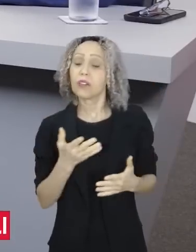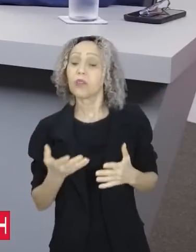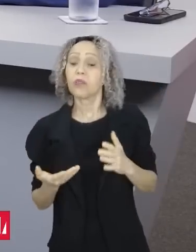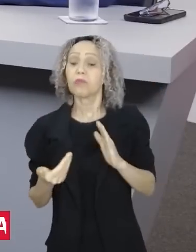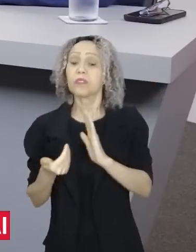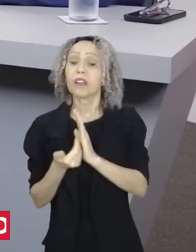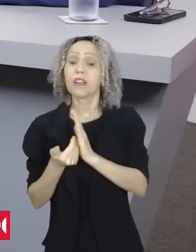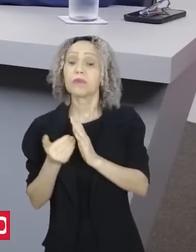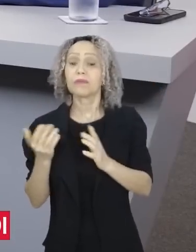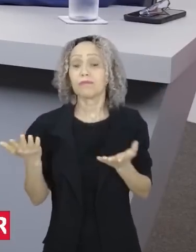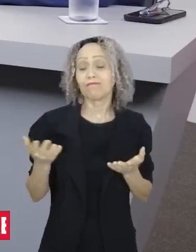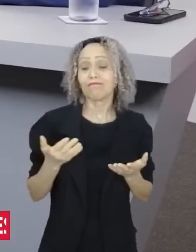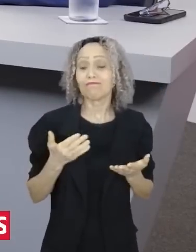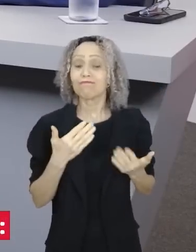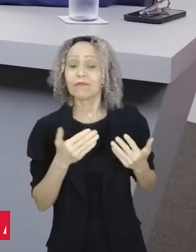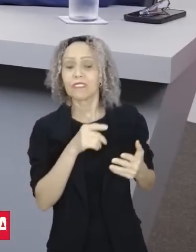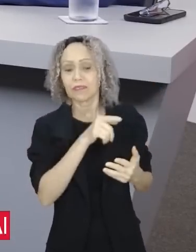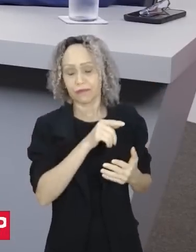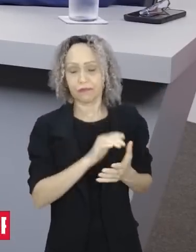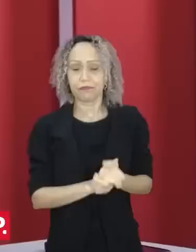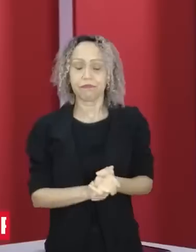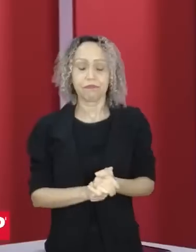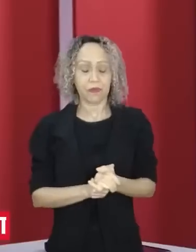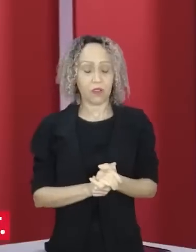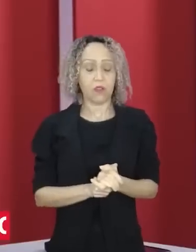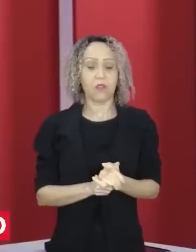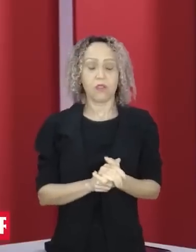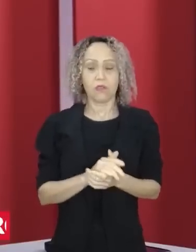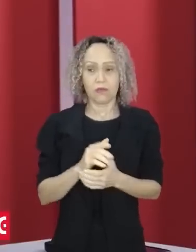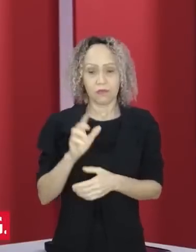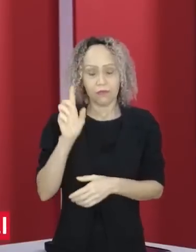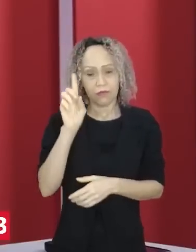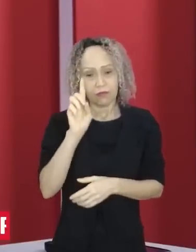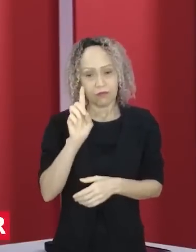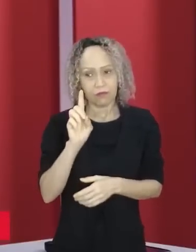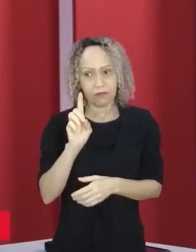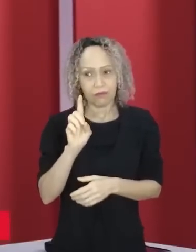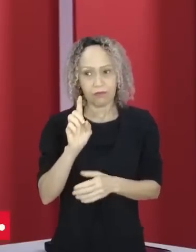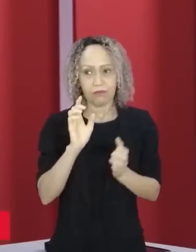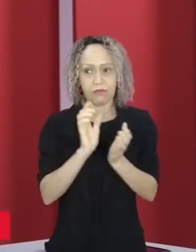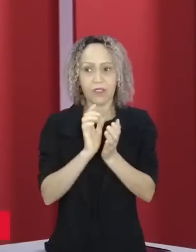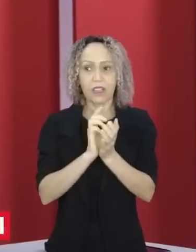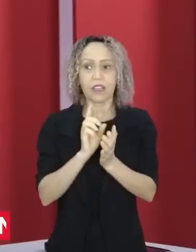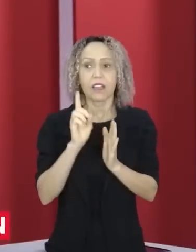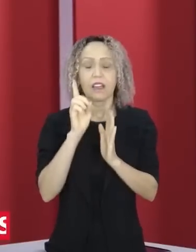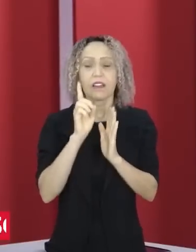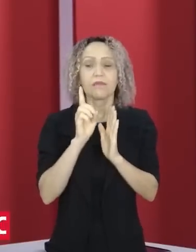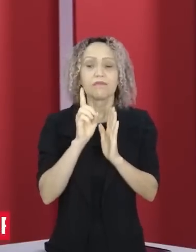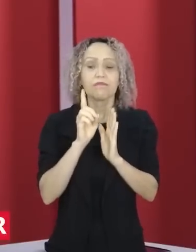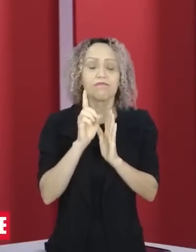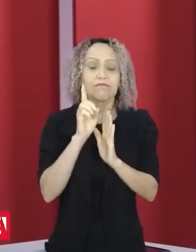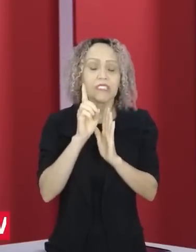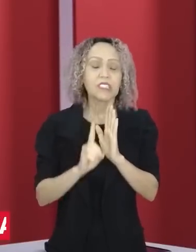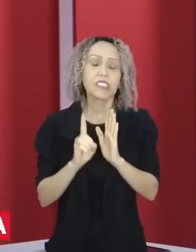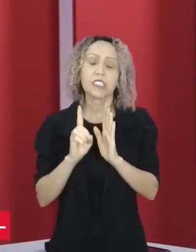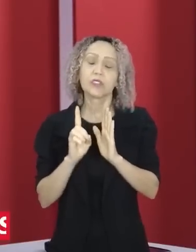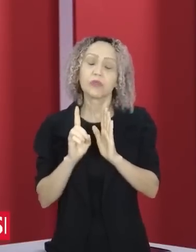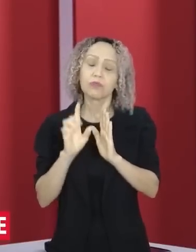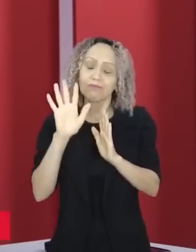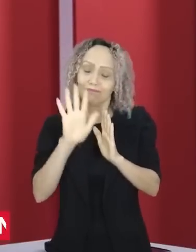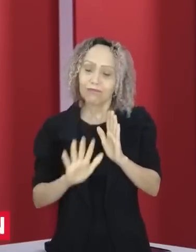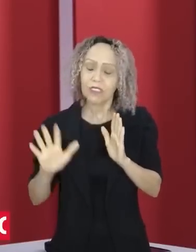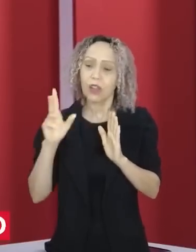da direção nacional do PT, no sentido de buscar fazer com que a nossa bancada aumentasse. E